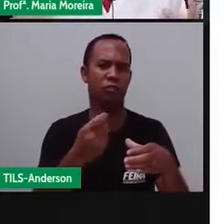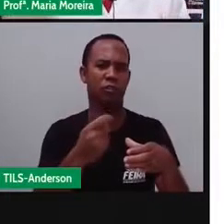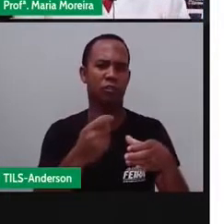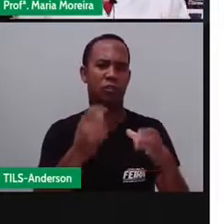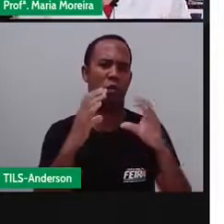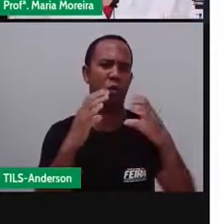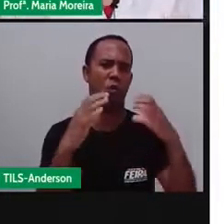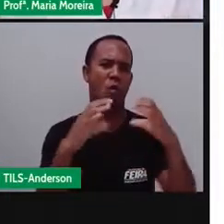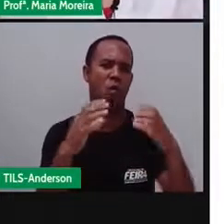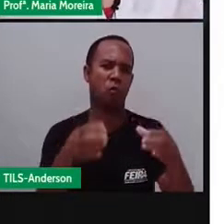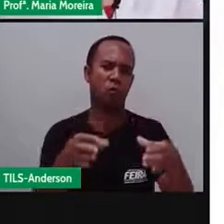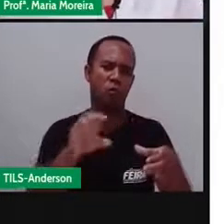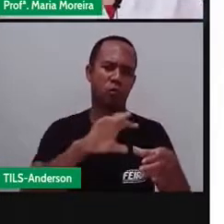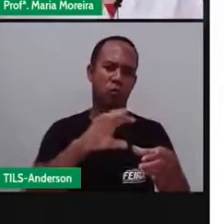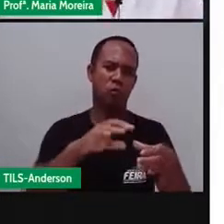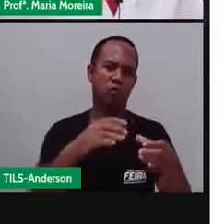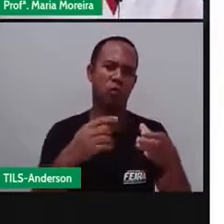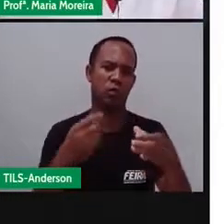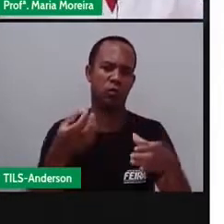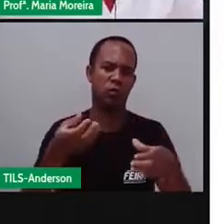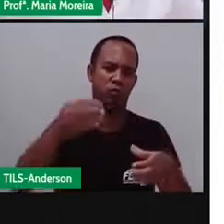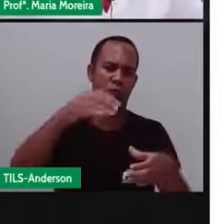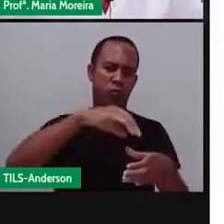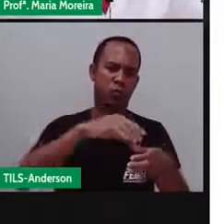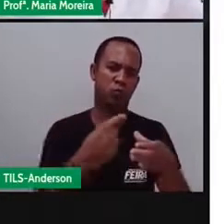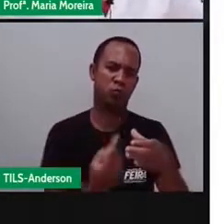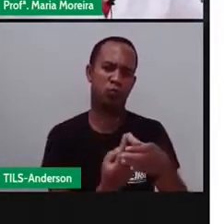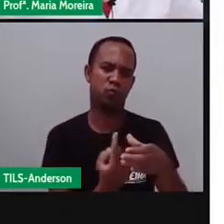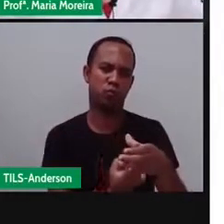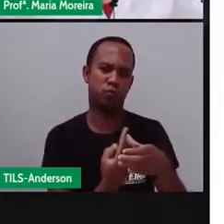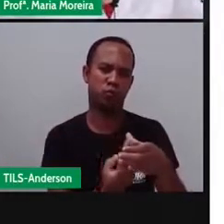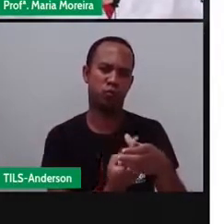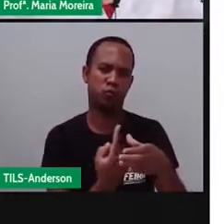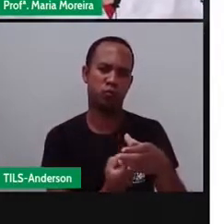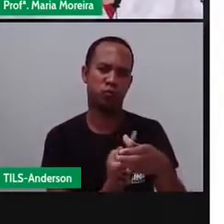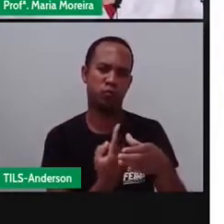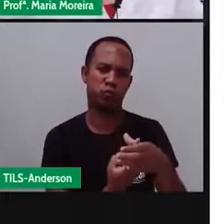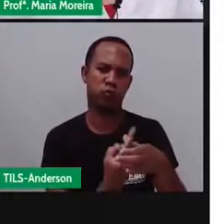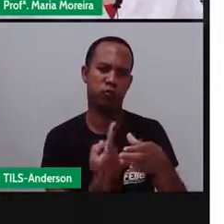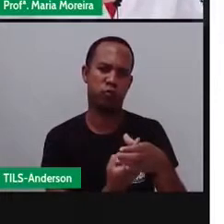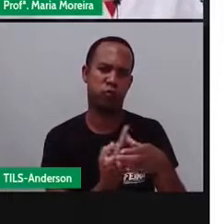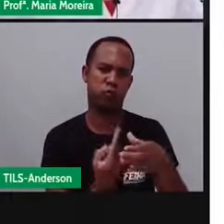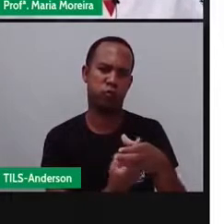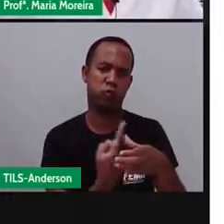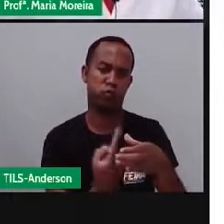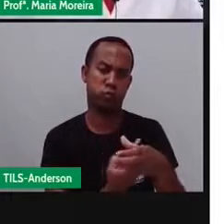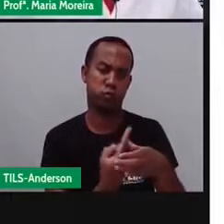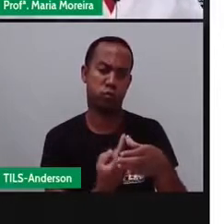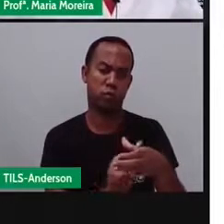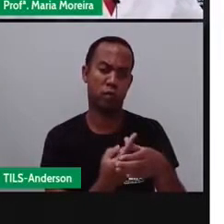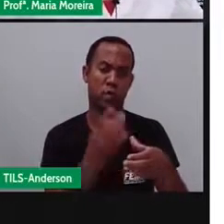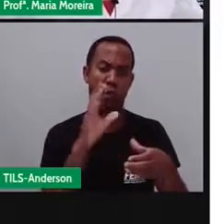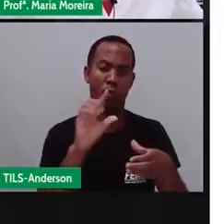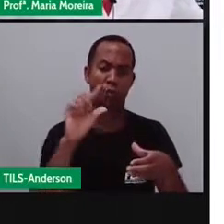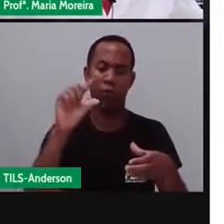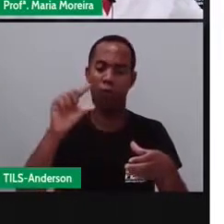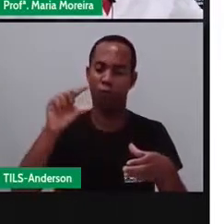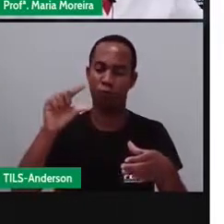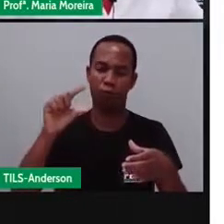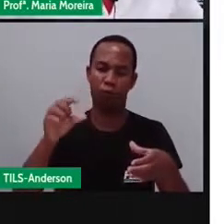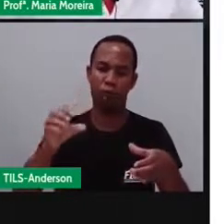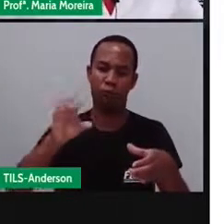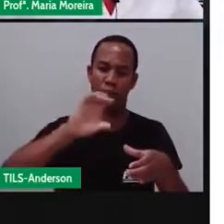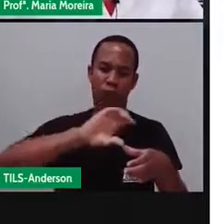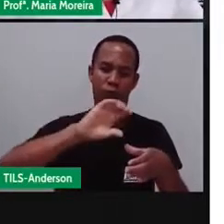o que vai deixar isso pesado. Bata delicadamente e acrescente o quê? O fermento.